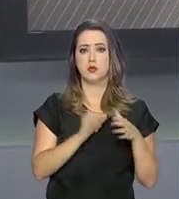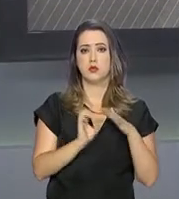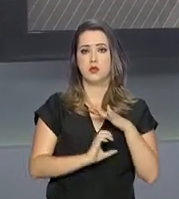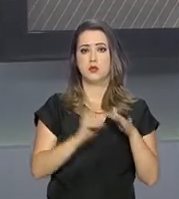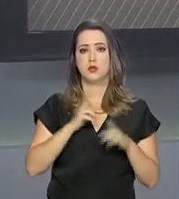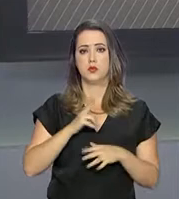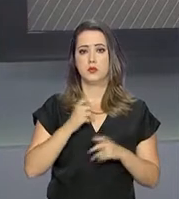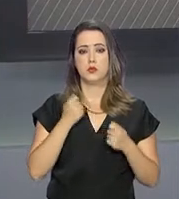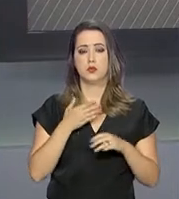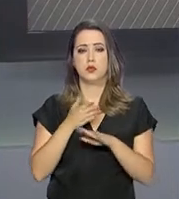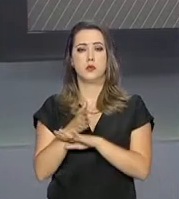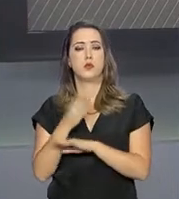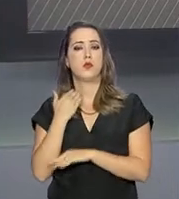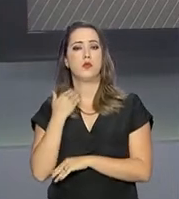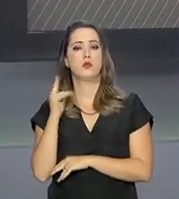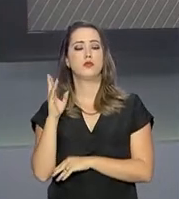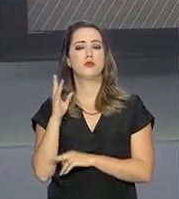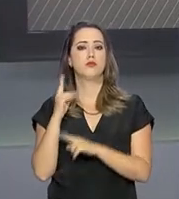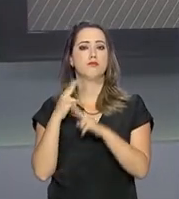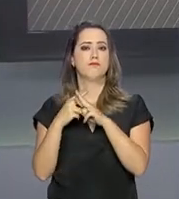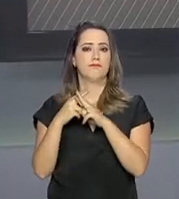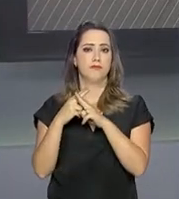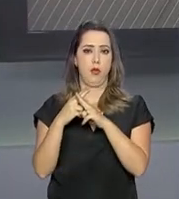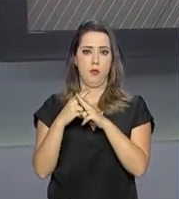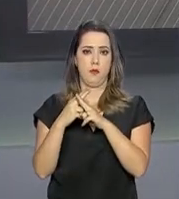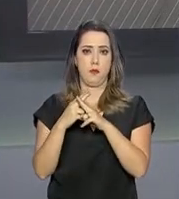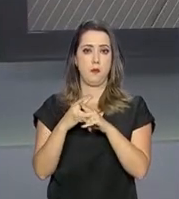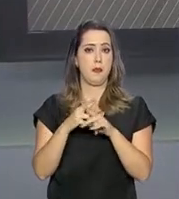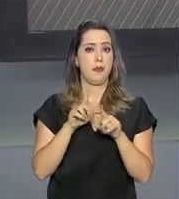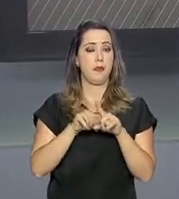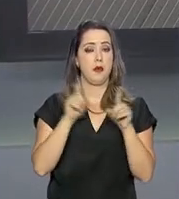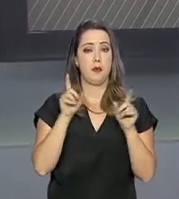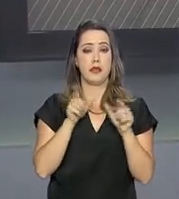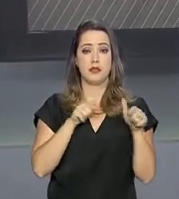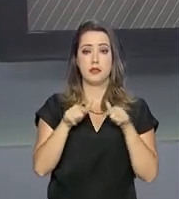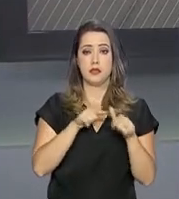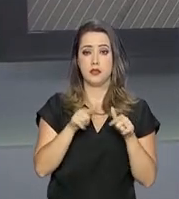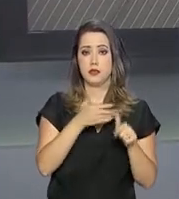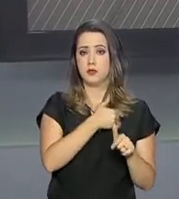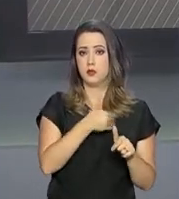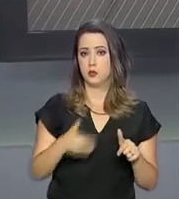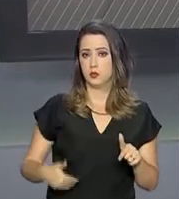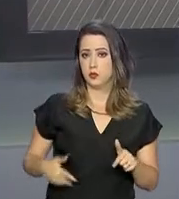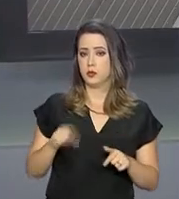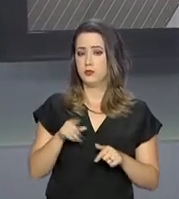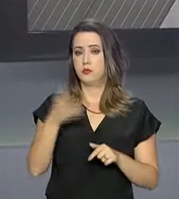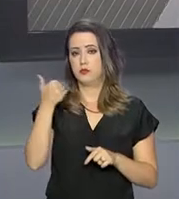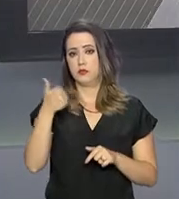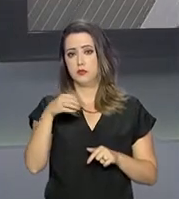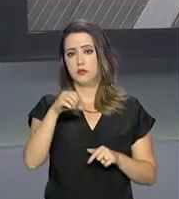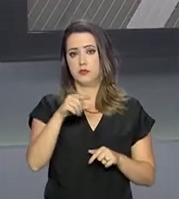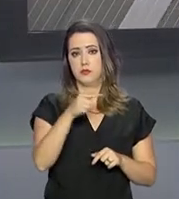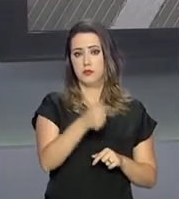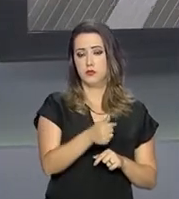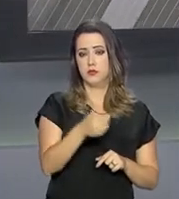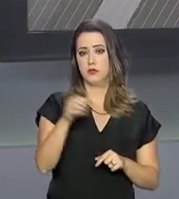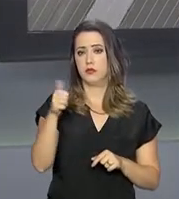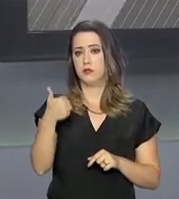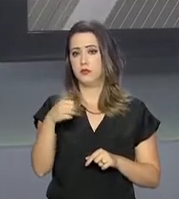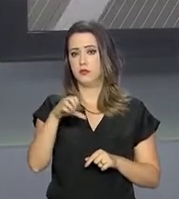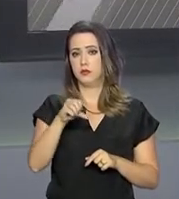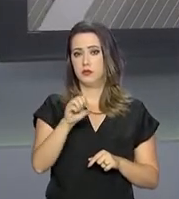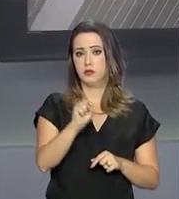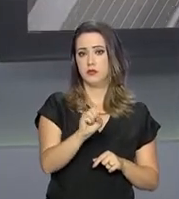devem acessar a página da caixa econômica na internet já quem era funcionário público entre 1981